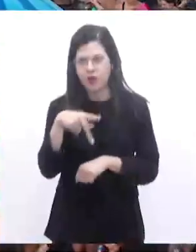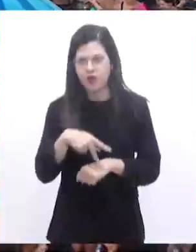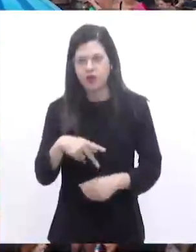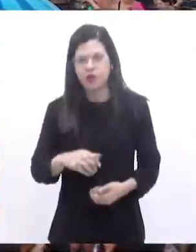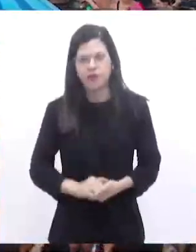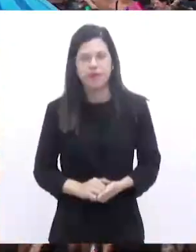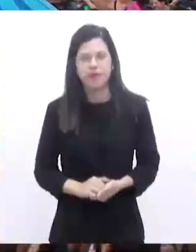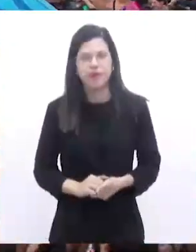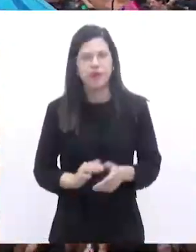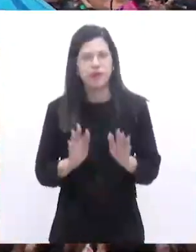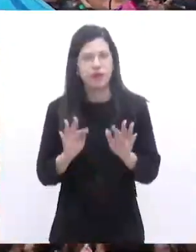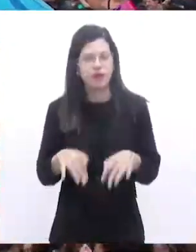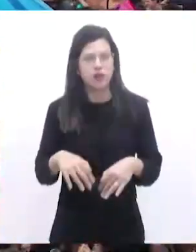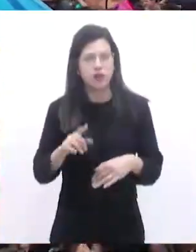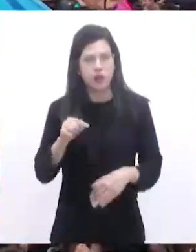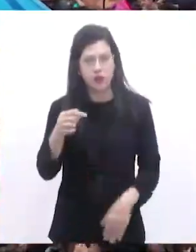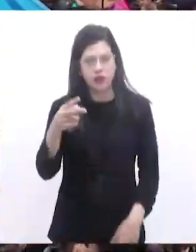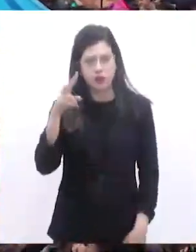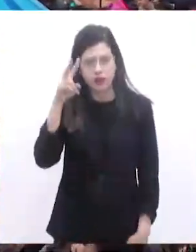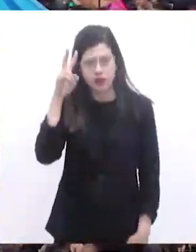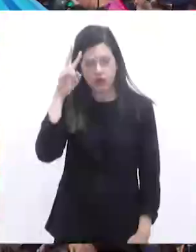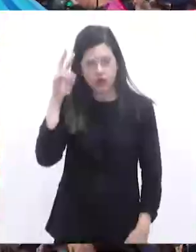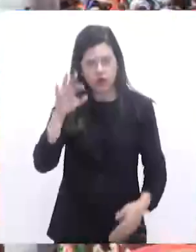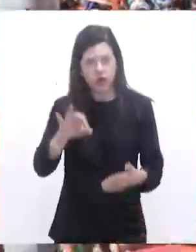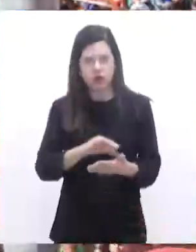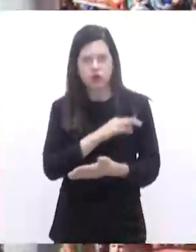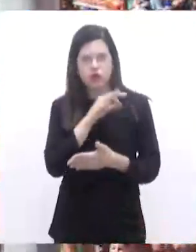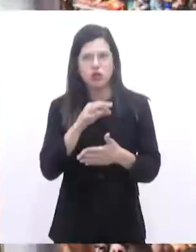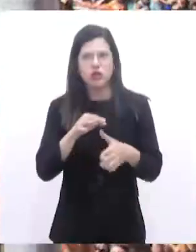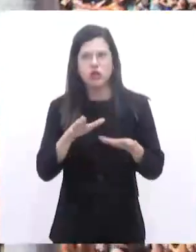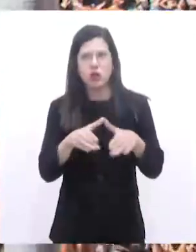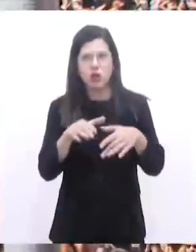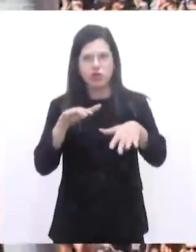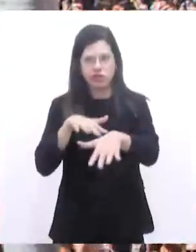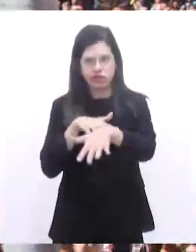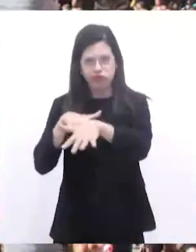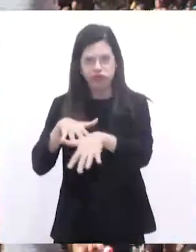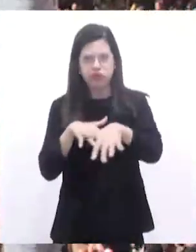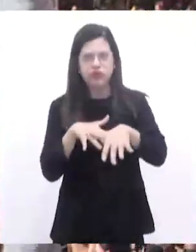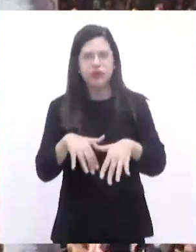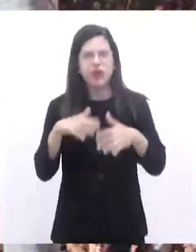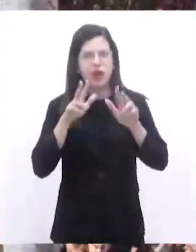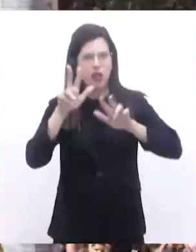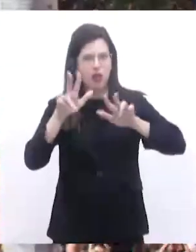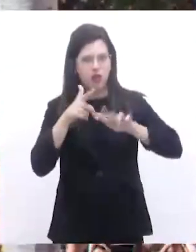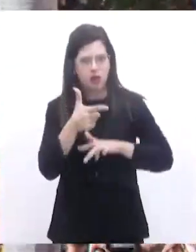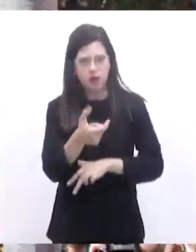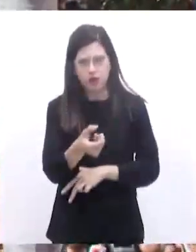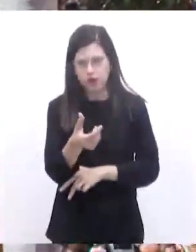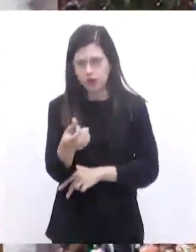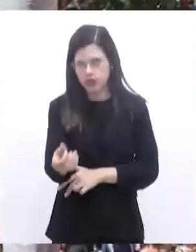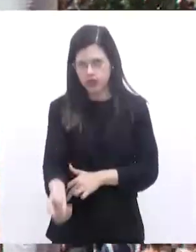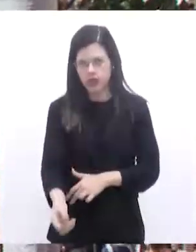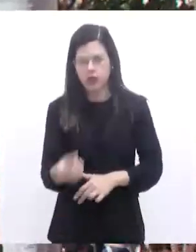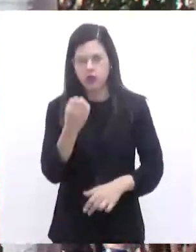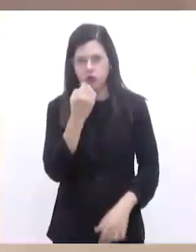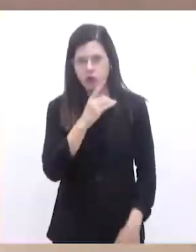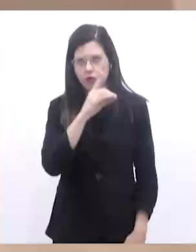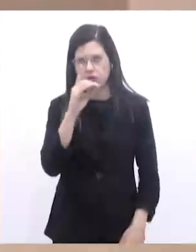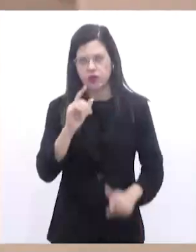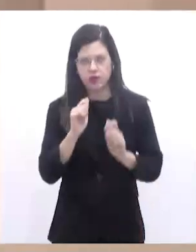Terminam na próxima segunda inscrições para blocos de rua do Carnaval 2026. O Bom Dia Alerj começa